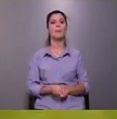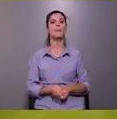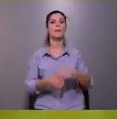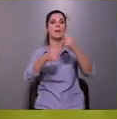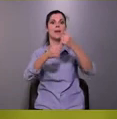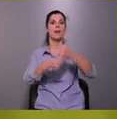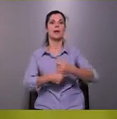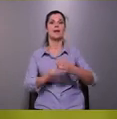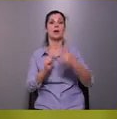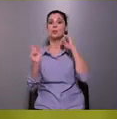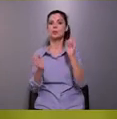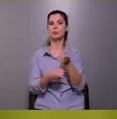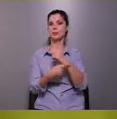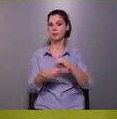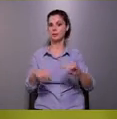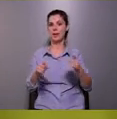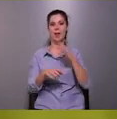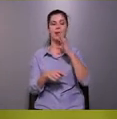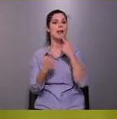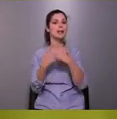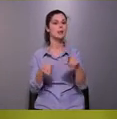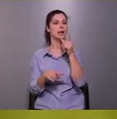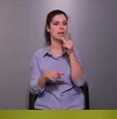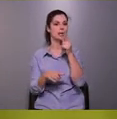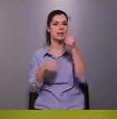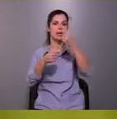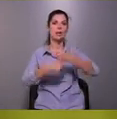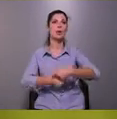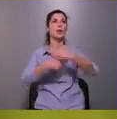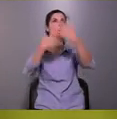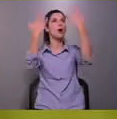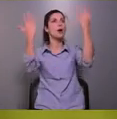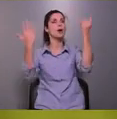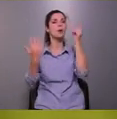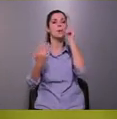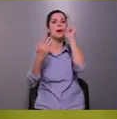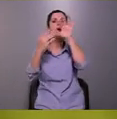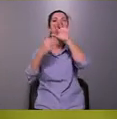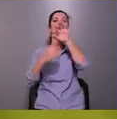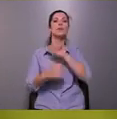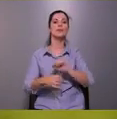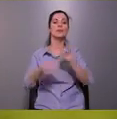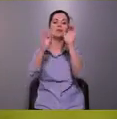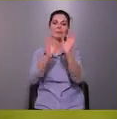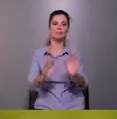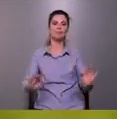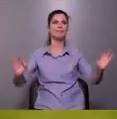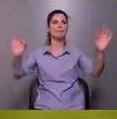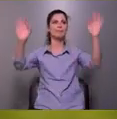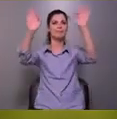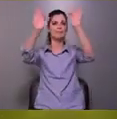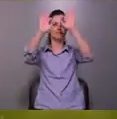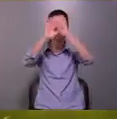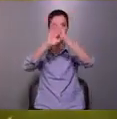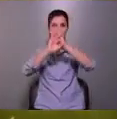Maria, Mater Filio, Espírito e Santo.